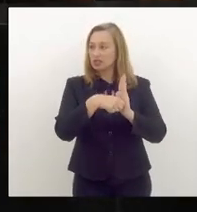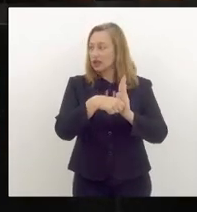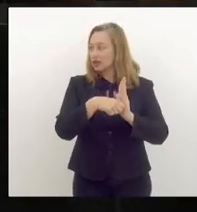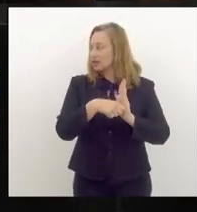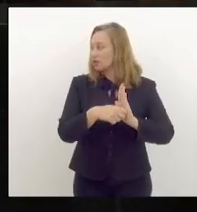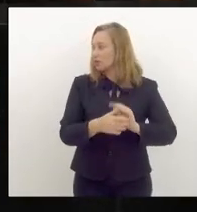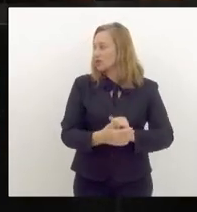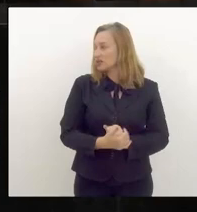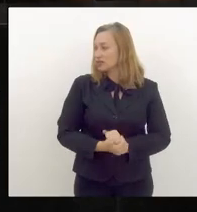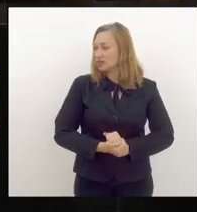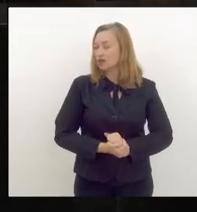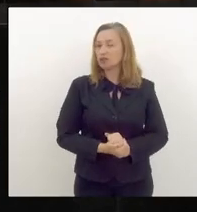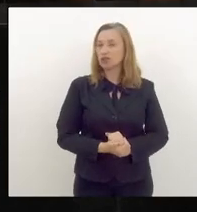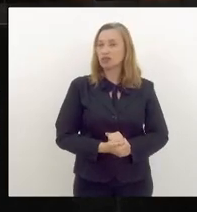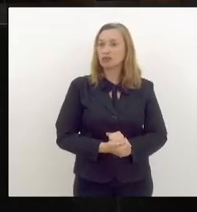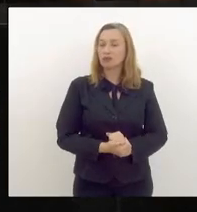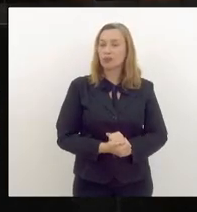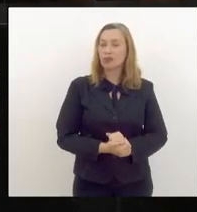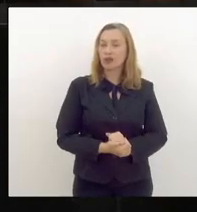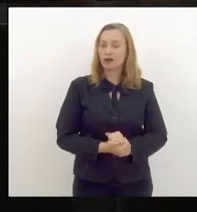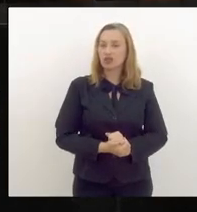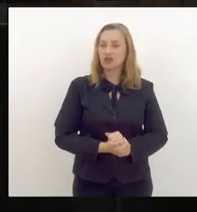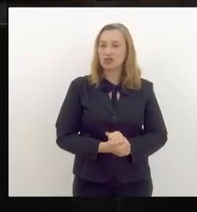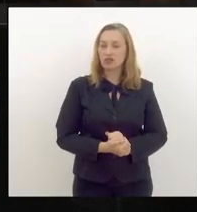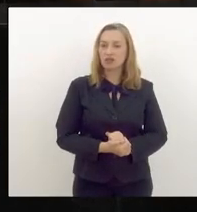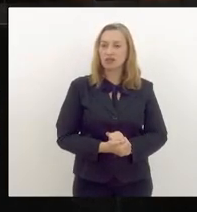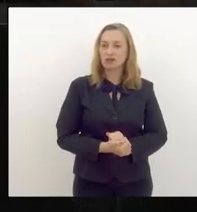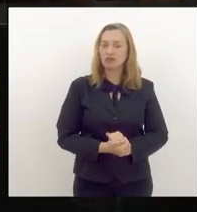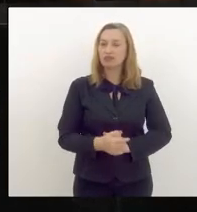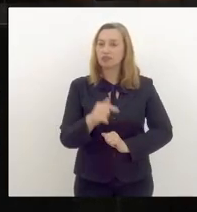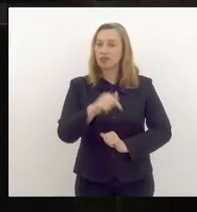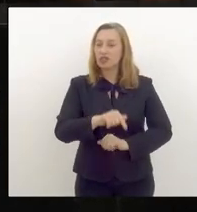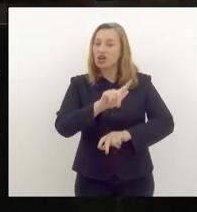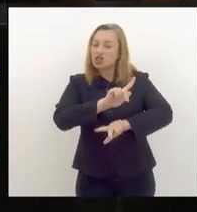por que listamos aqui diversos